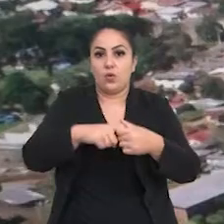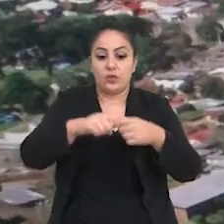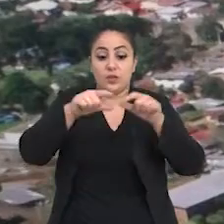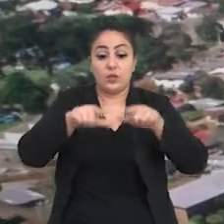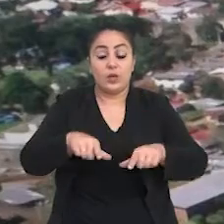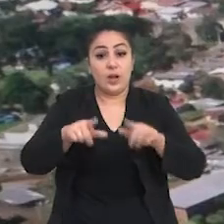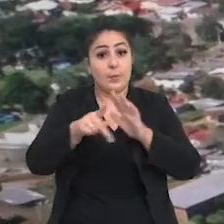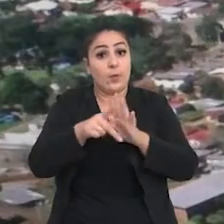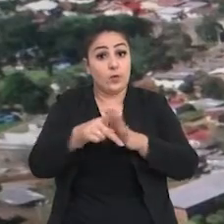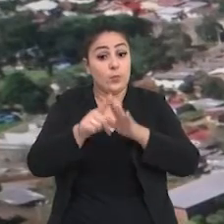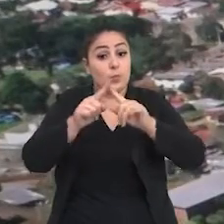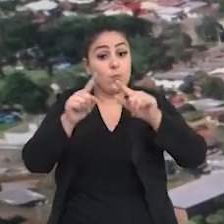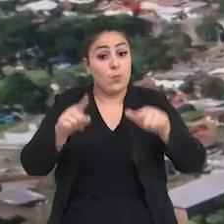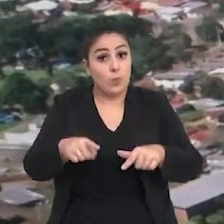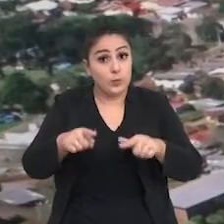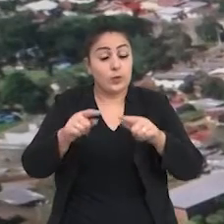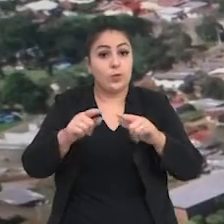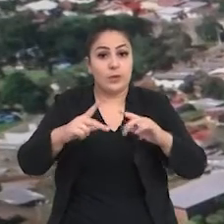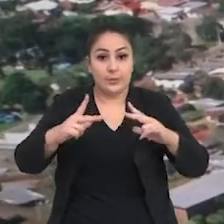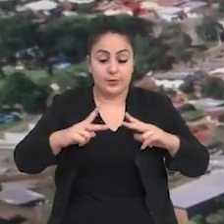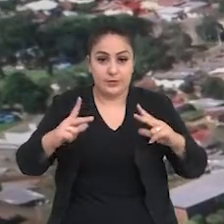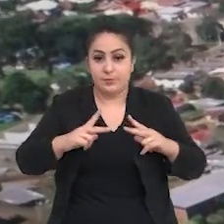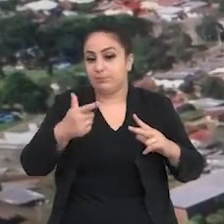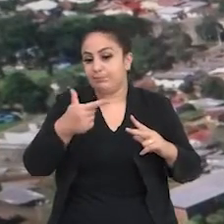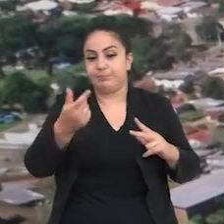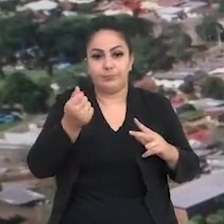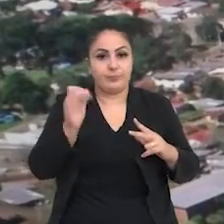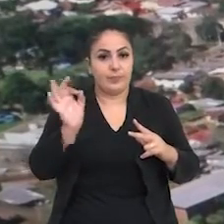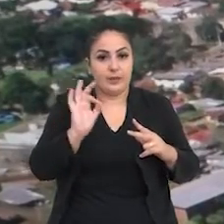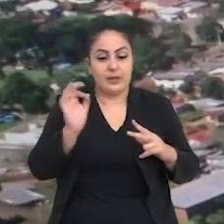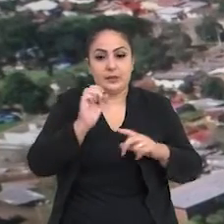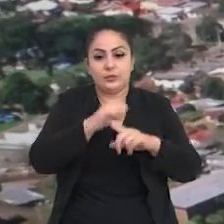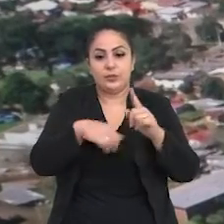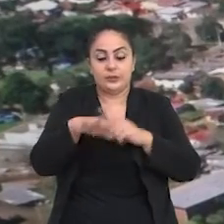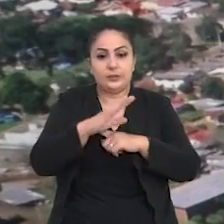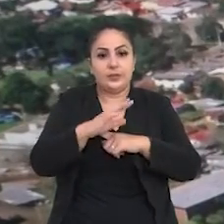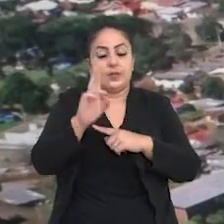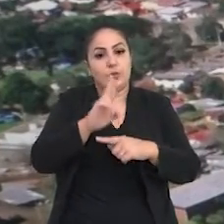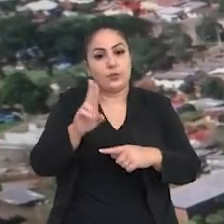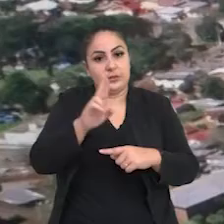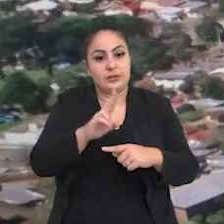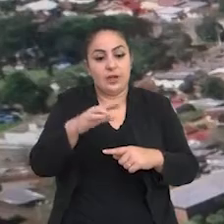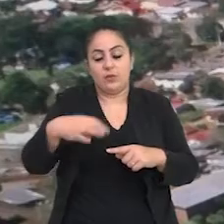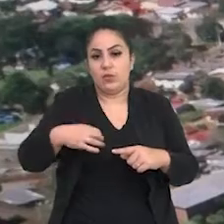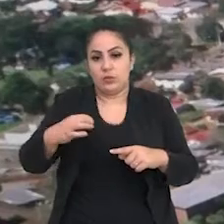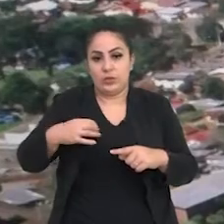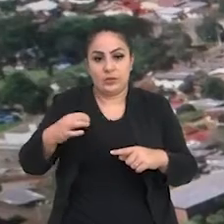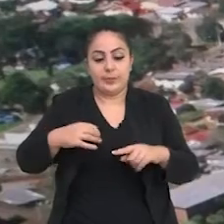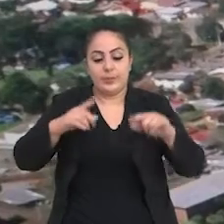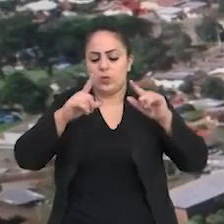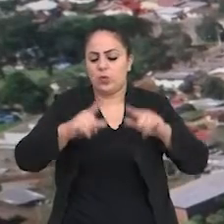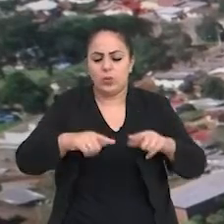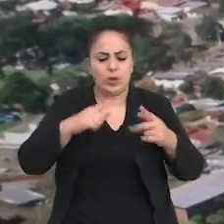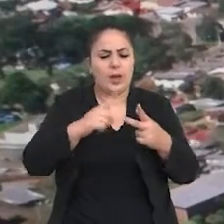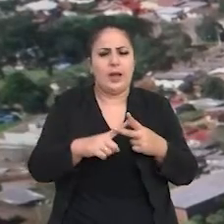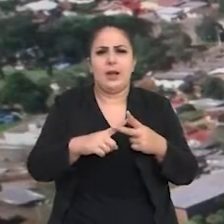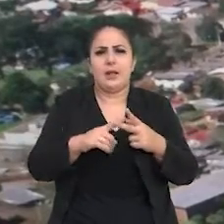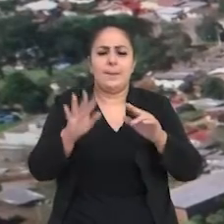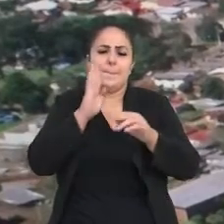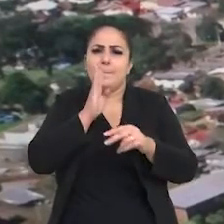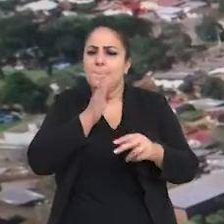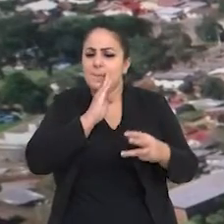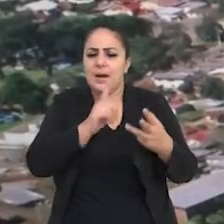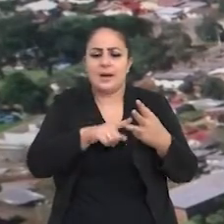com espaços públicos e privados, sem custos. A sociedade vai aderir voluntariamente, ambientes,